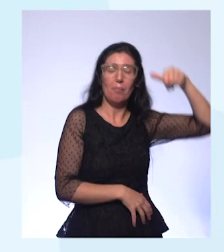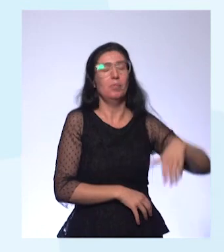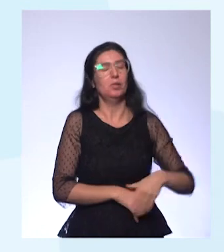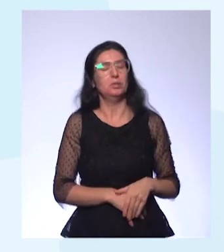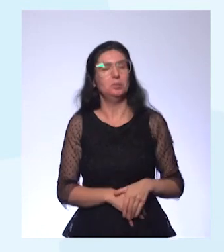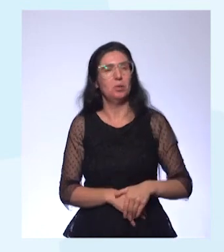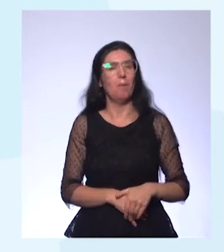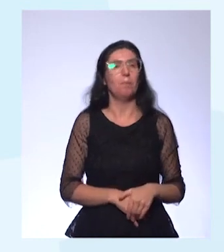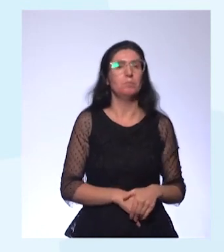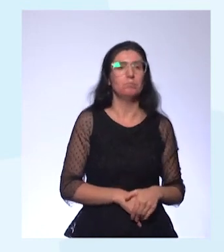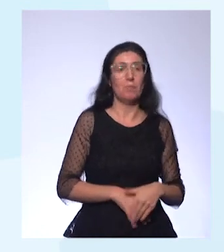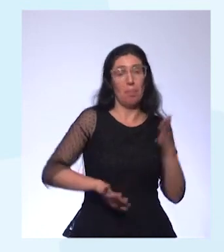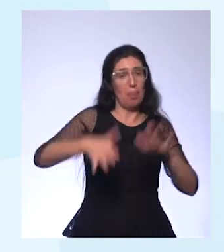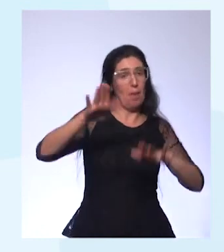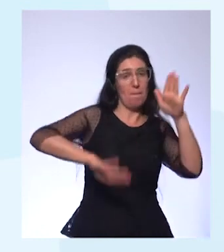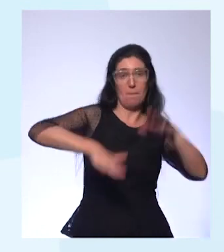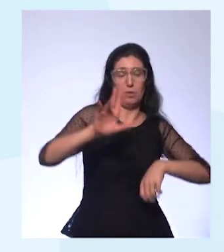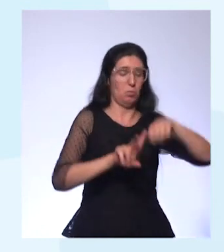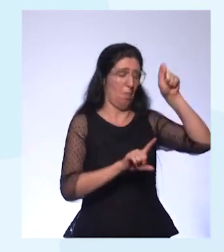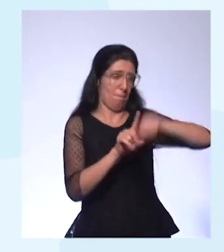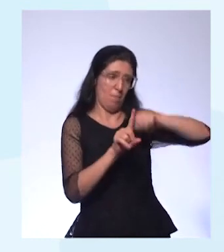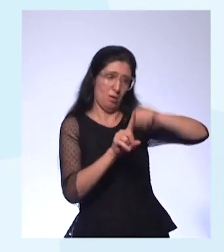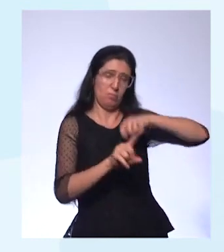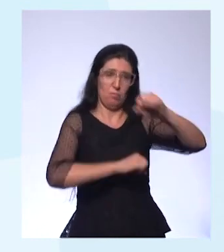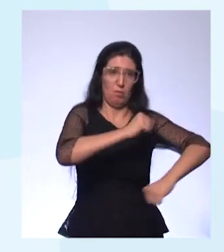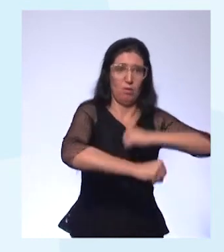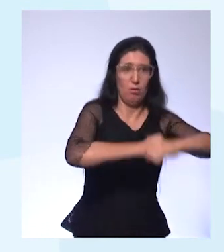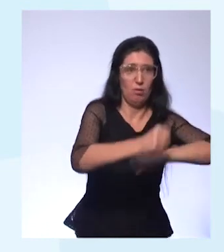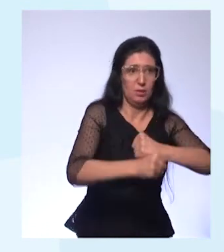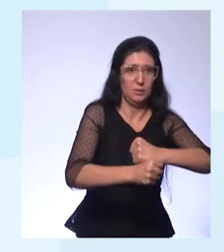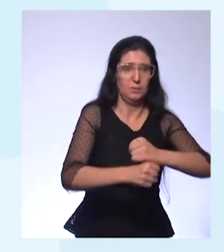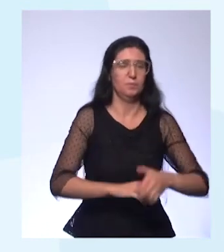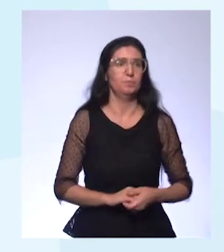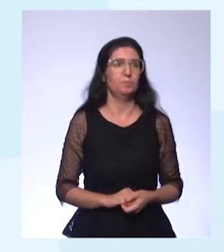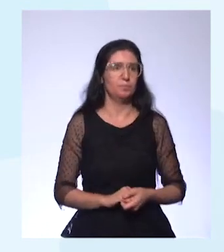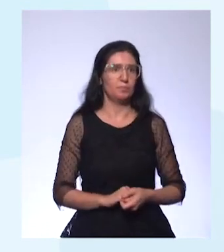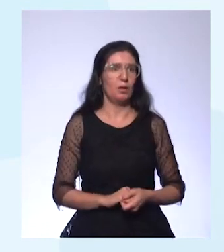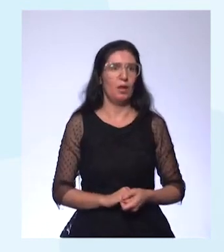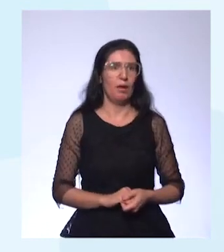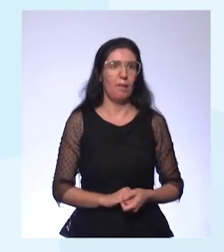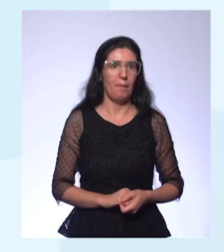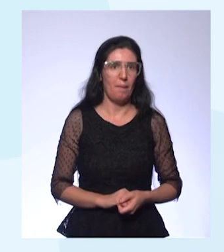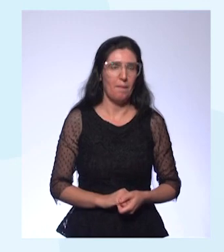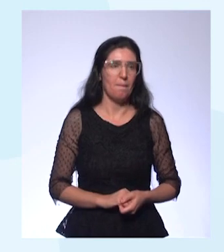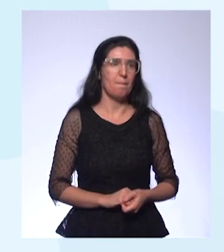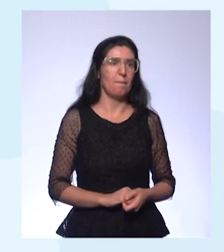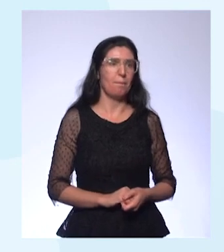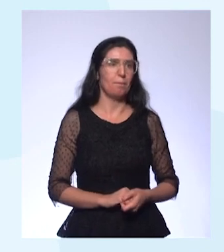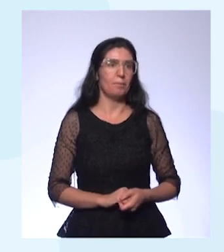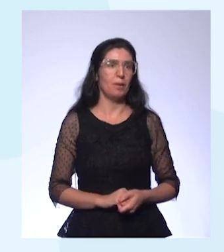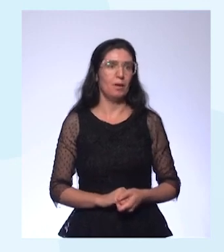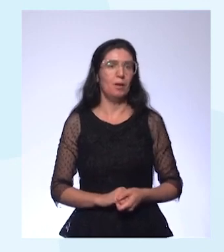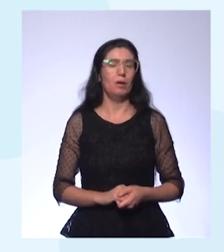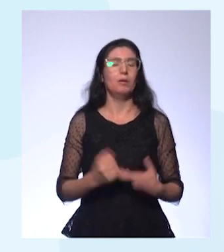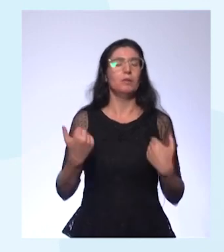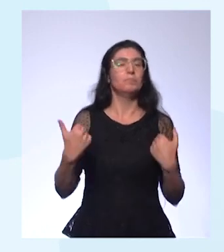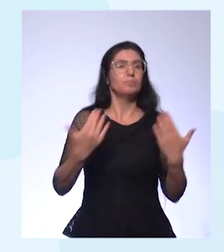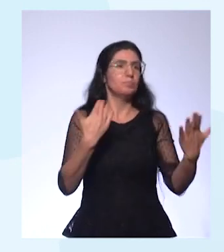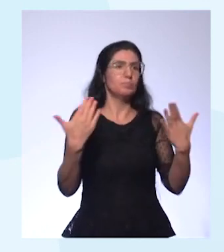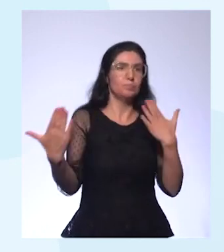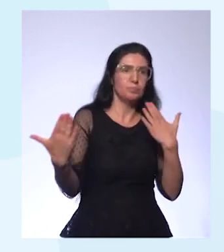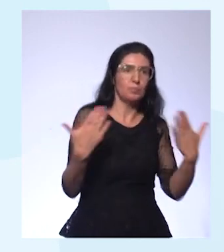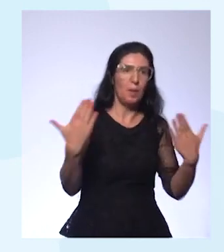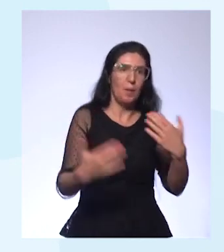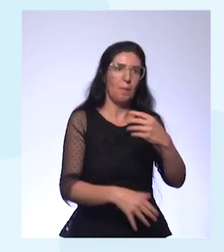certos períodos do ano. A próxima que a gente vai ver aí são as pradarias, né, lembrando aí que há semelhanças com as estepes que a